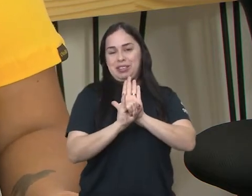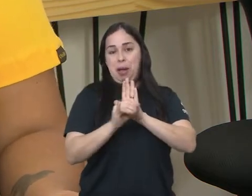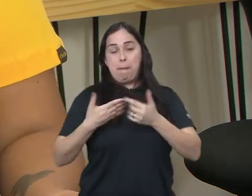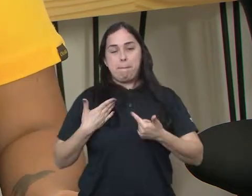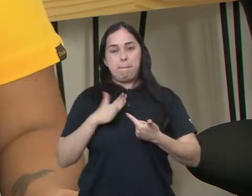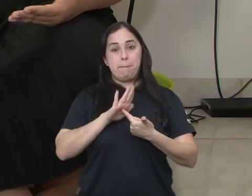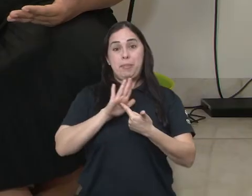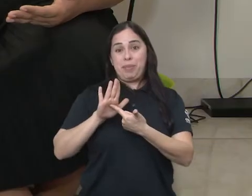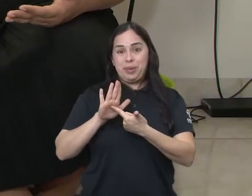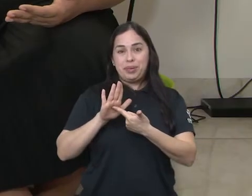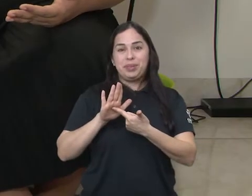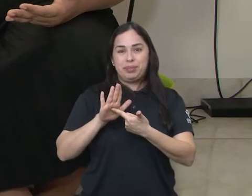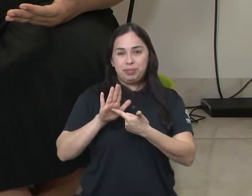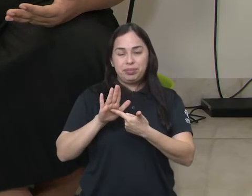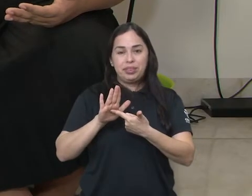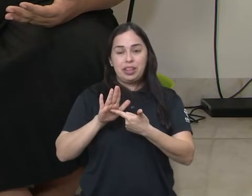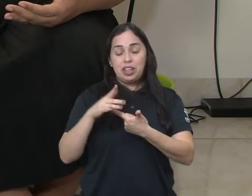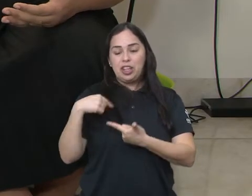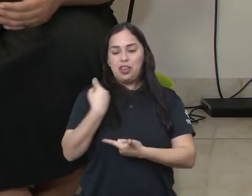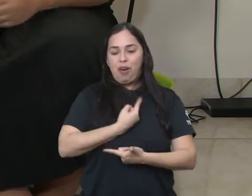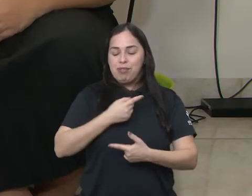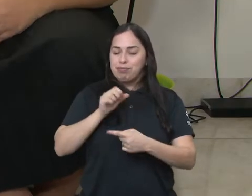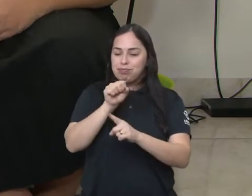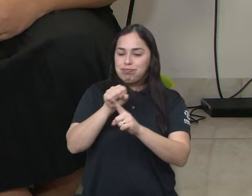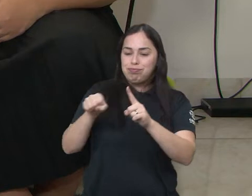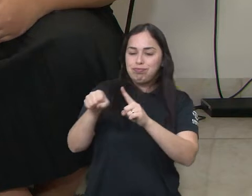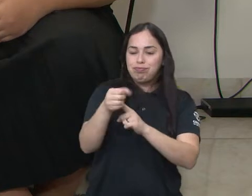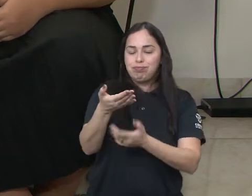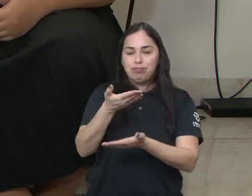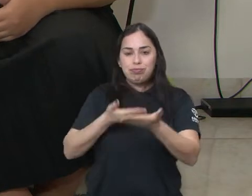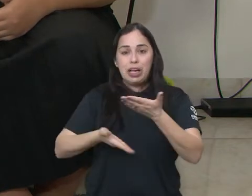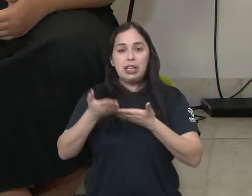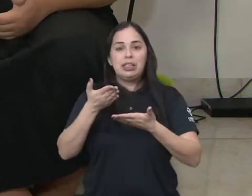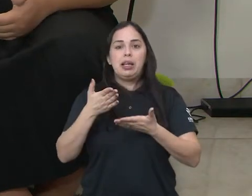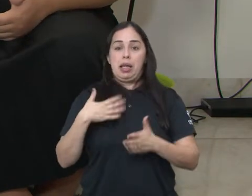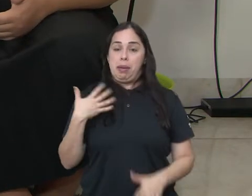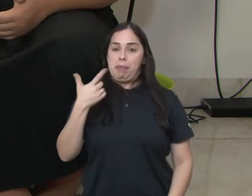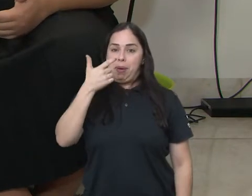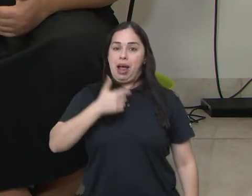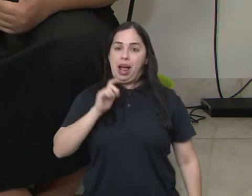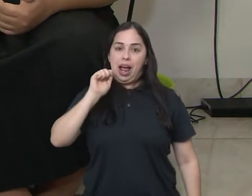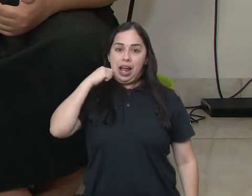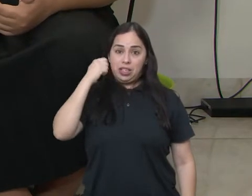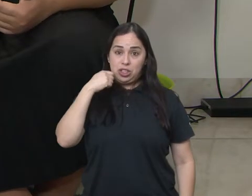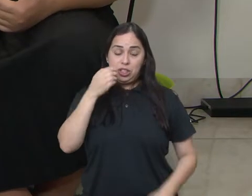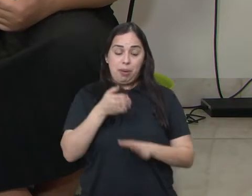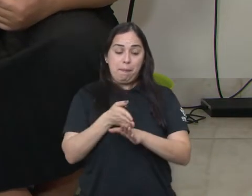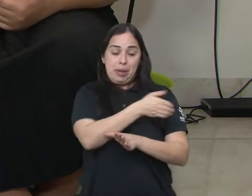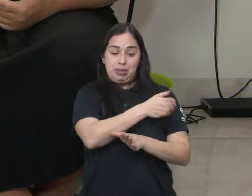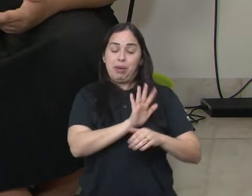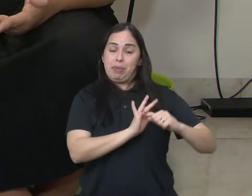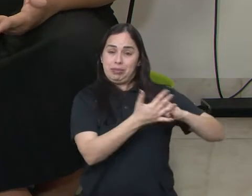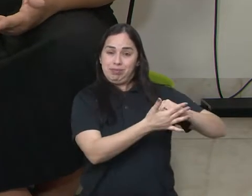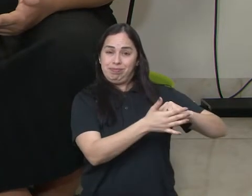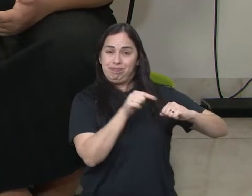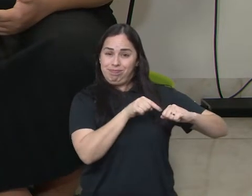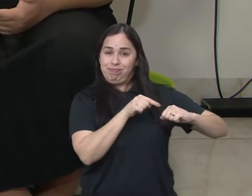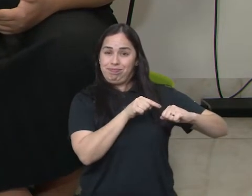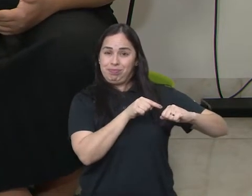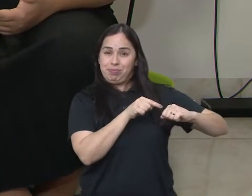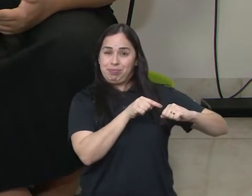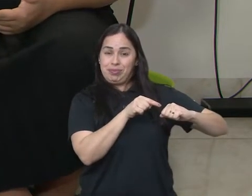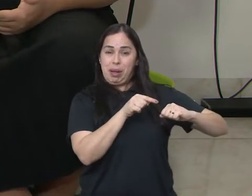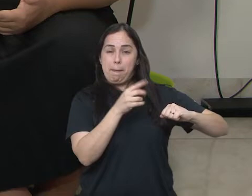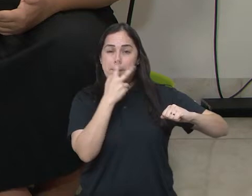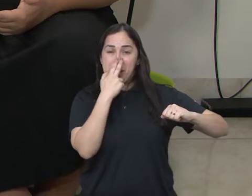gente enquanto uma sociedade. E para artista, a pandemia foi assim,